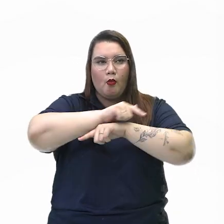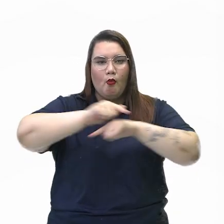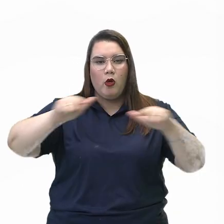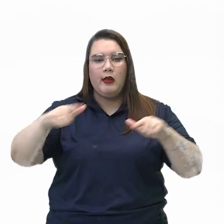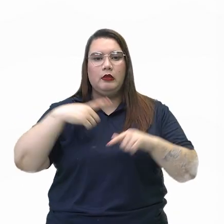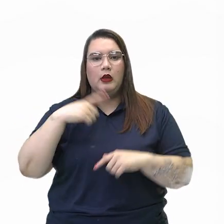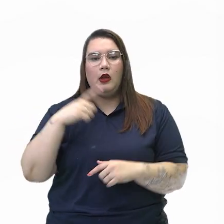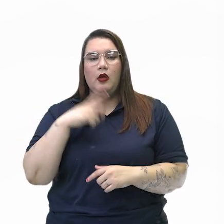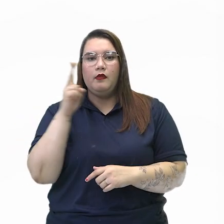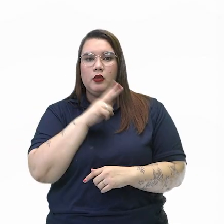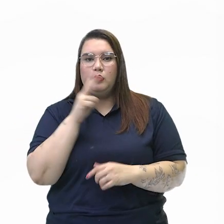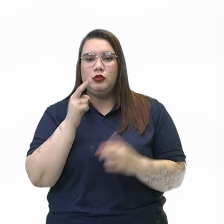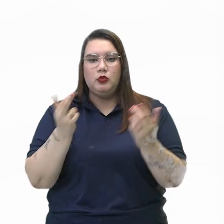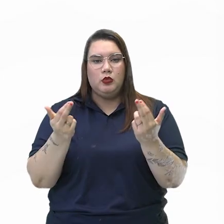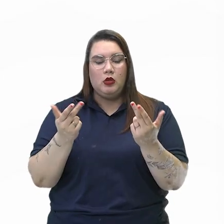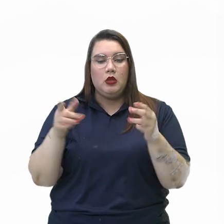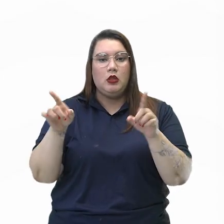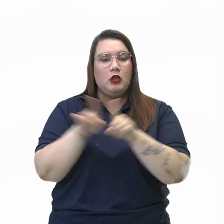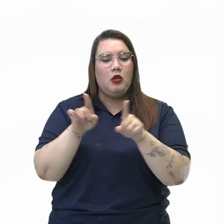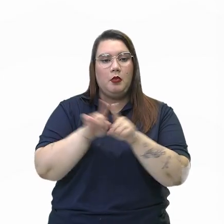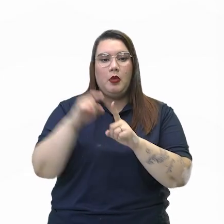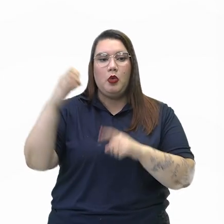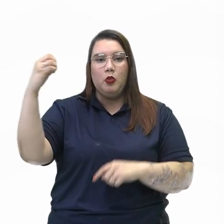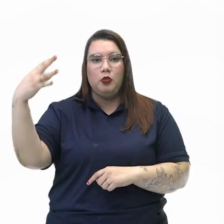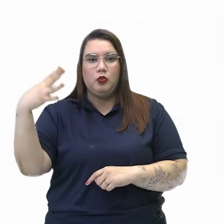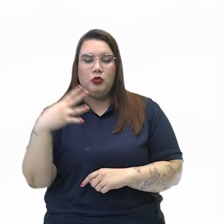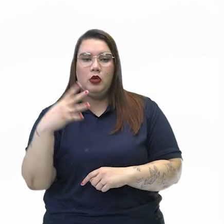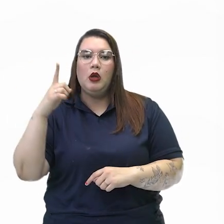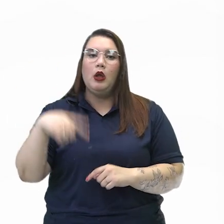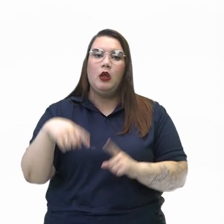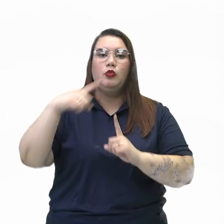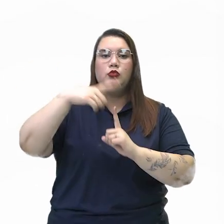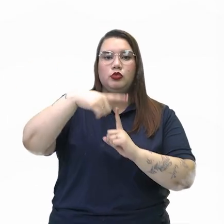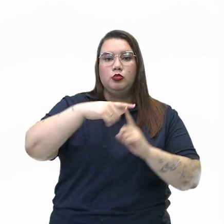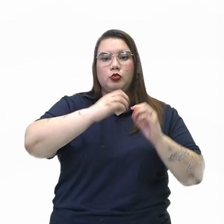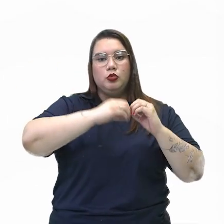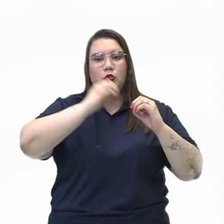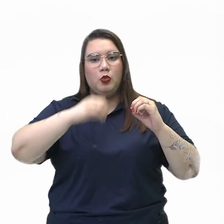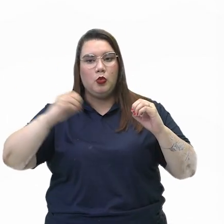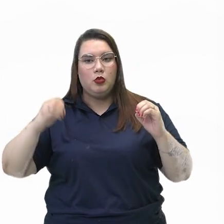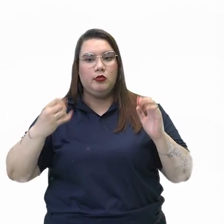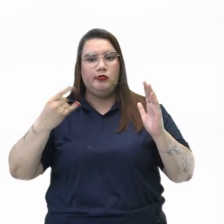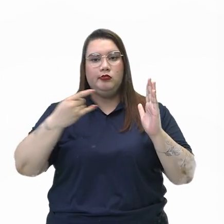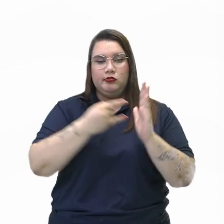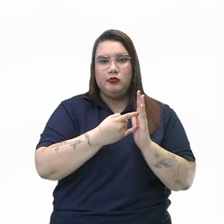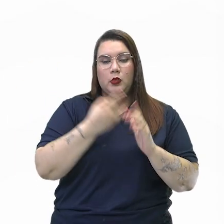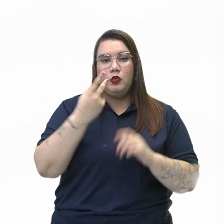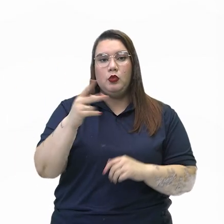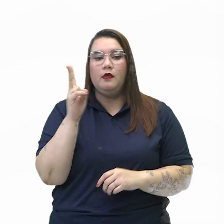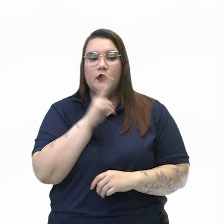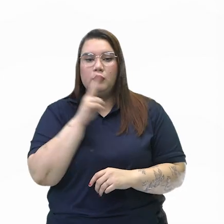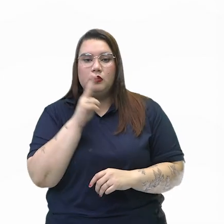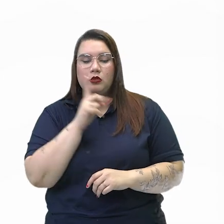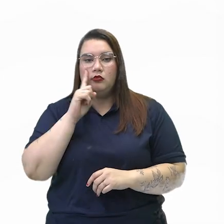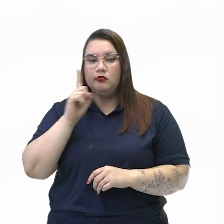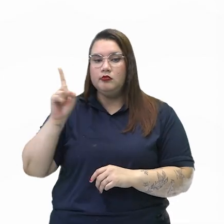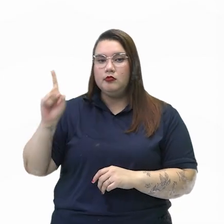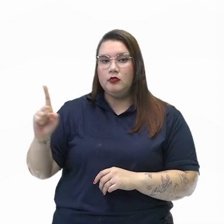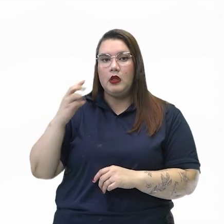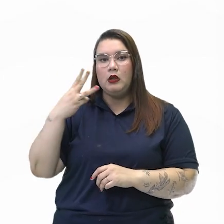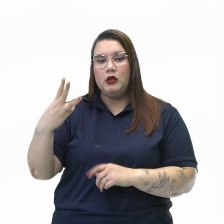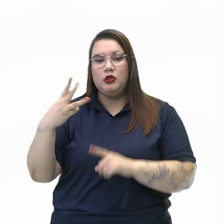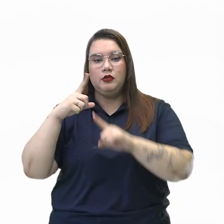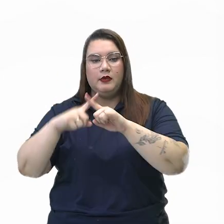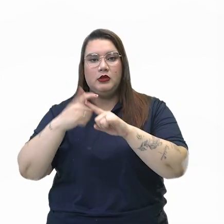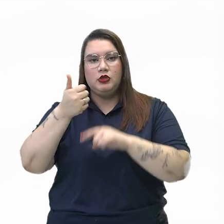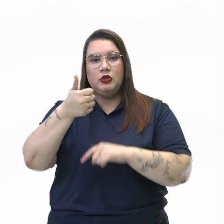velocidade. Inclusive a luz, que é considerada como uma onda eletromagnética. Sua velocidade é 3 vezes 10 à